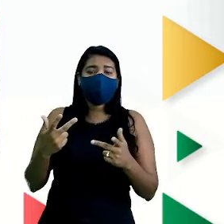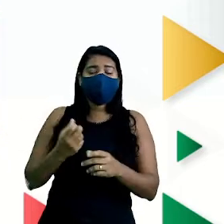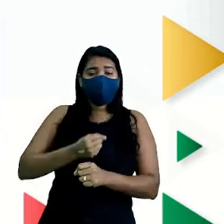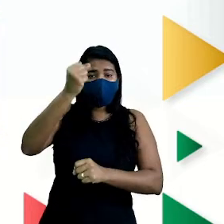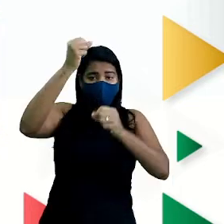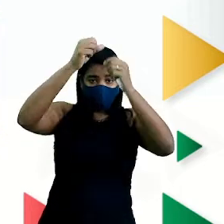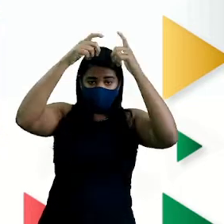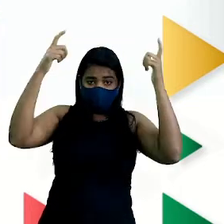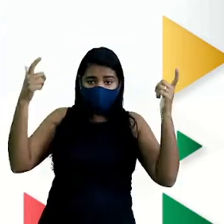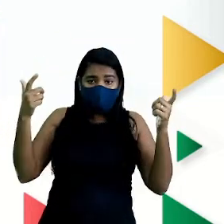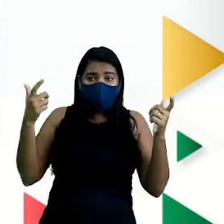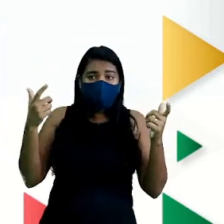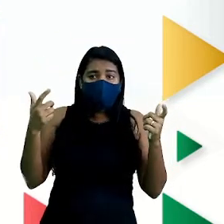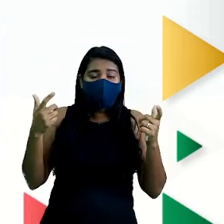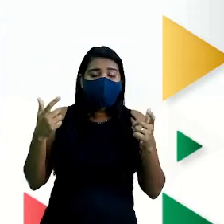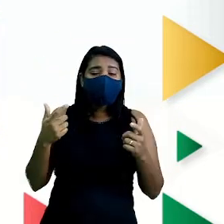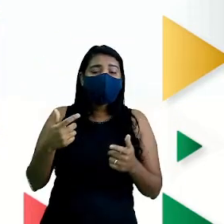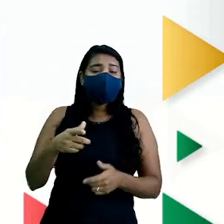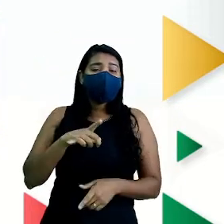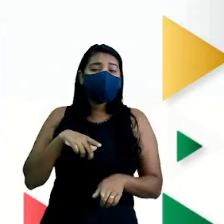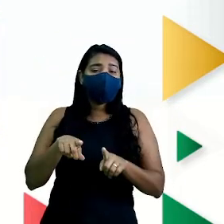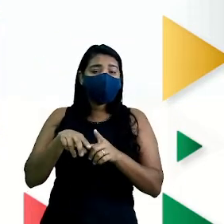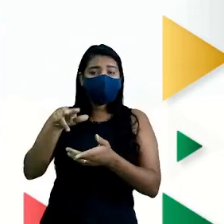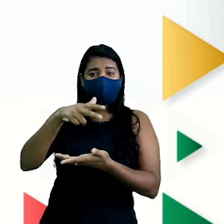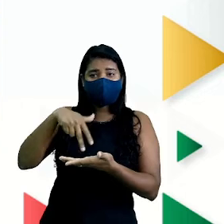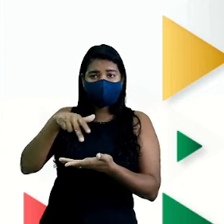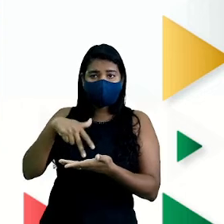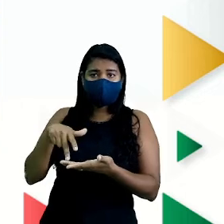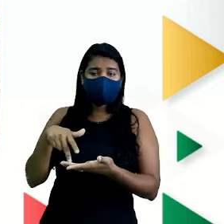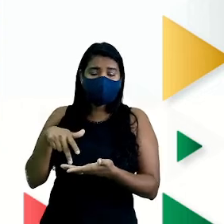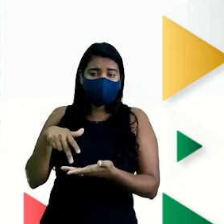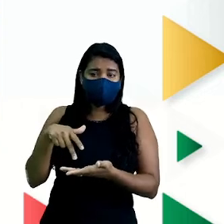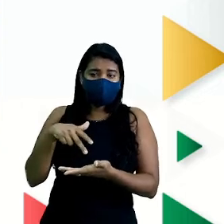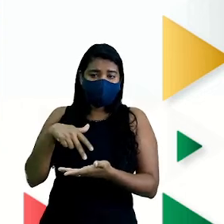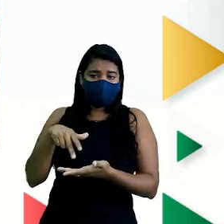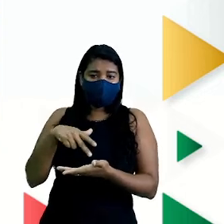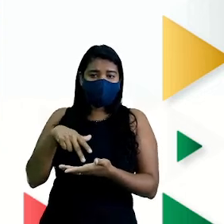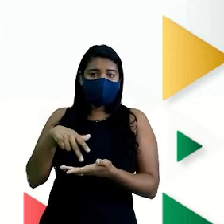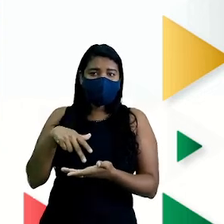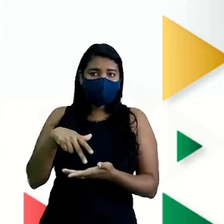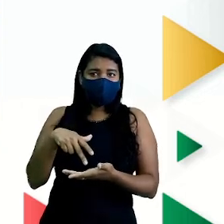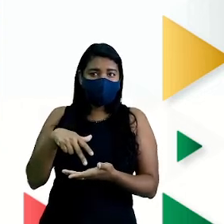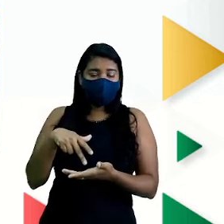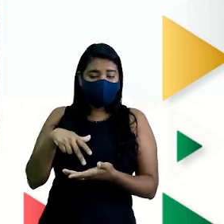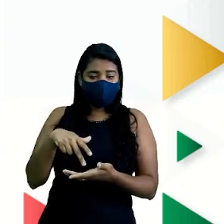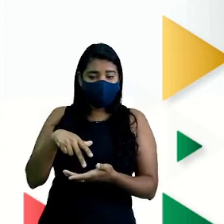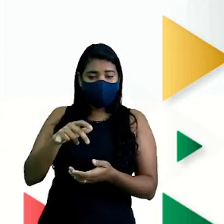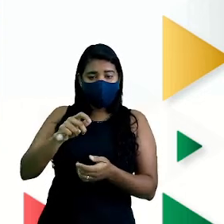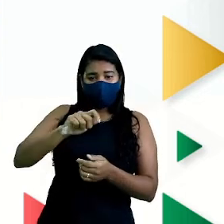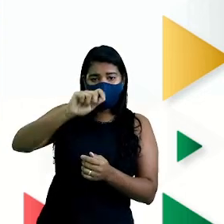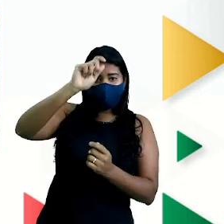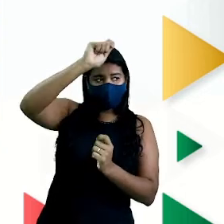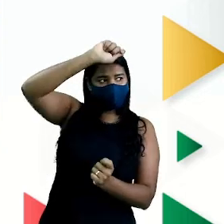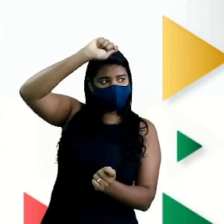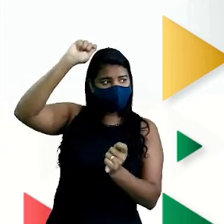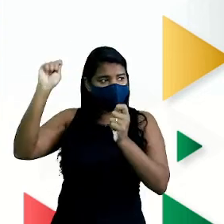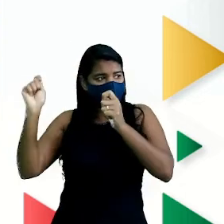né? Então tem até uns passos do frevo que, né, os passistas, eles pulam a sombrinha, né? Eles passam a sombrinha por